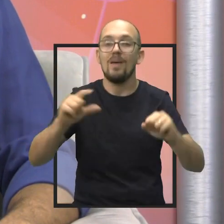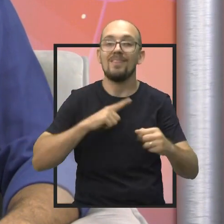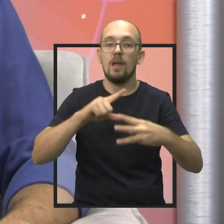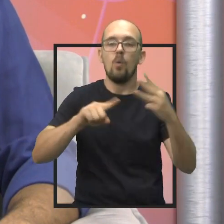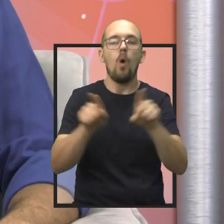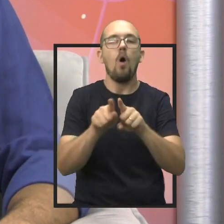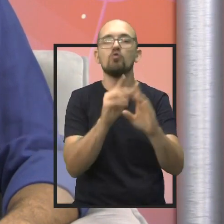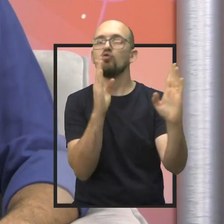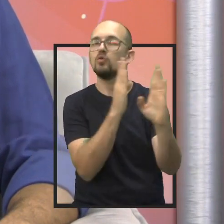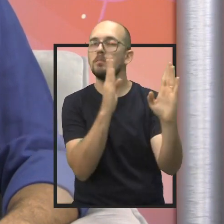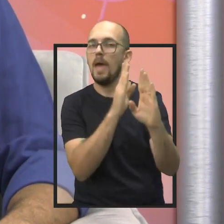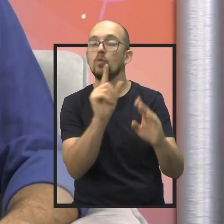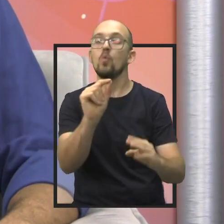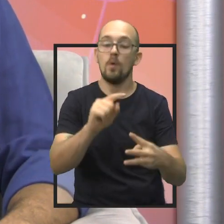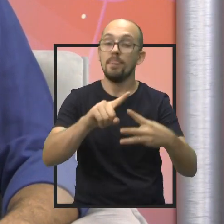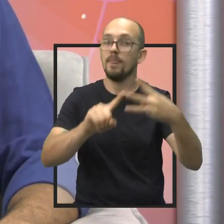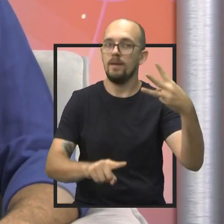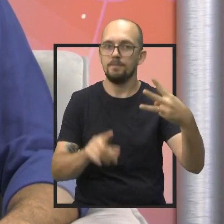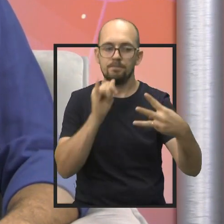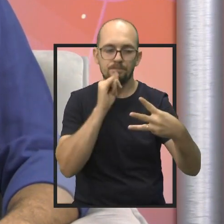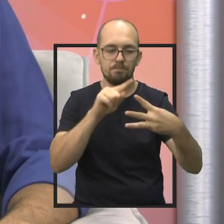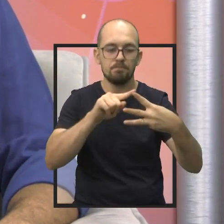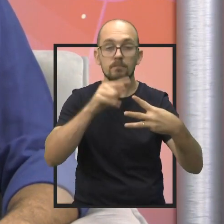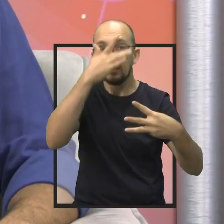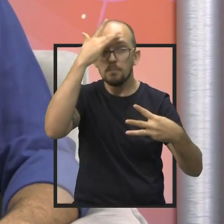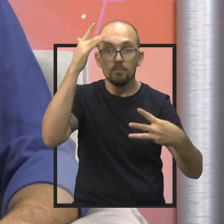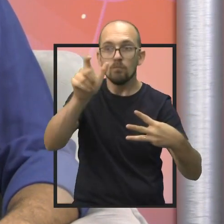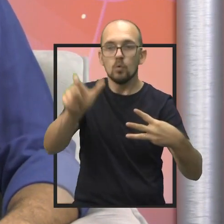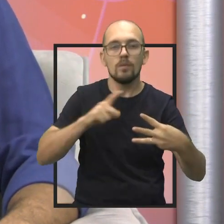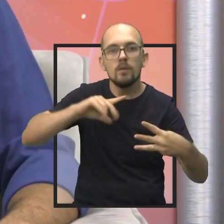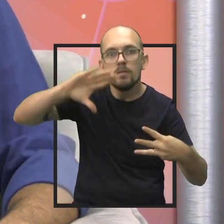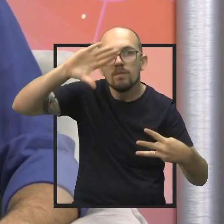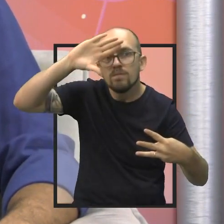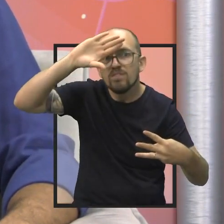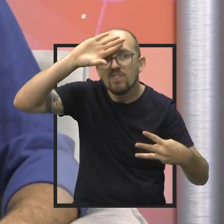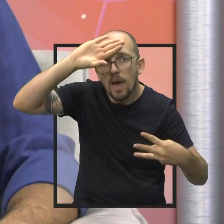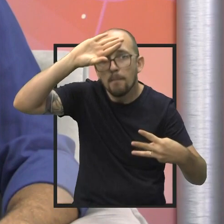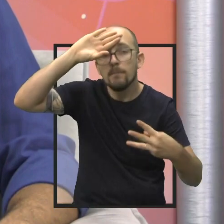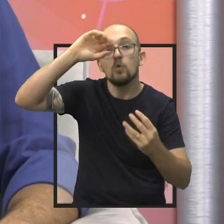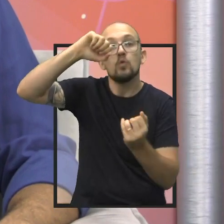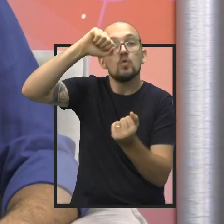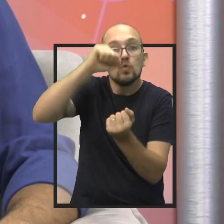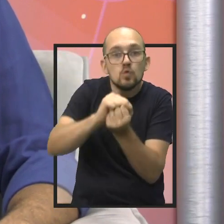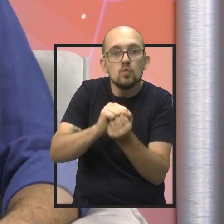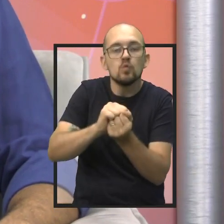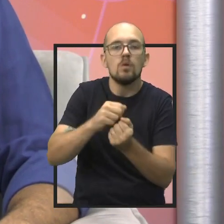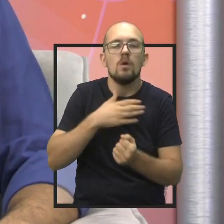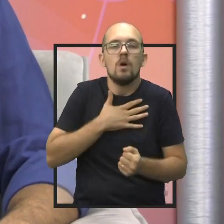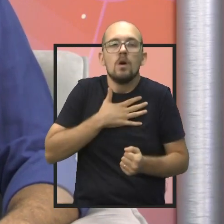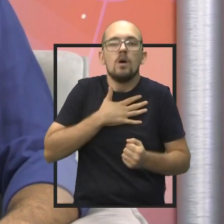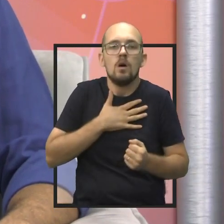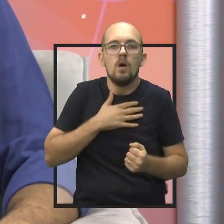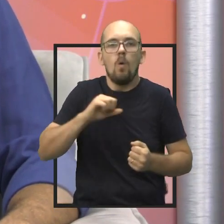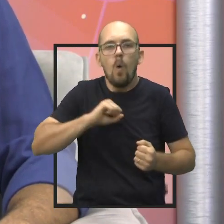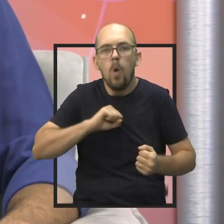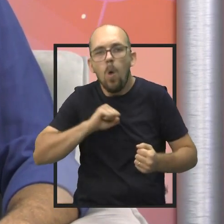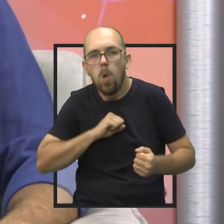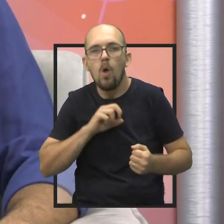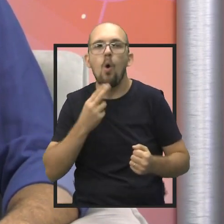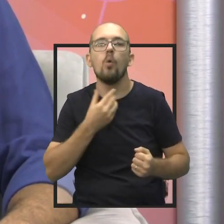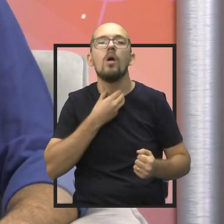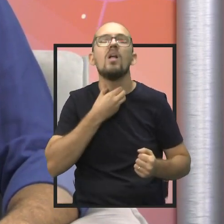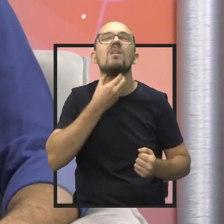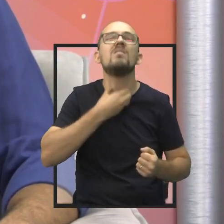A situação 1, que é quando o paciente apresenta febre e algum sintoma respiratório, seja ele tosse, dor de